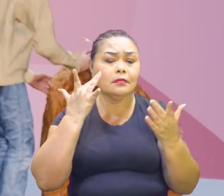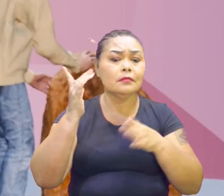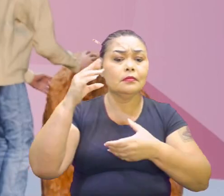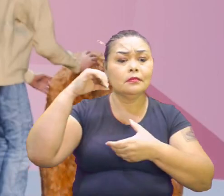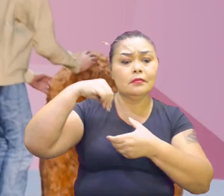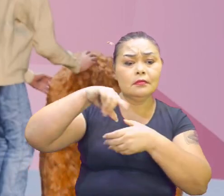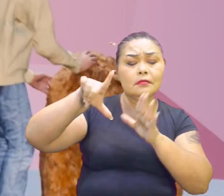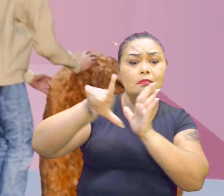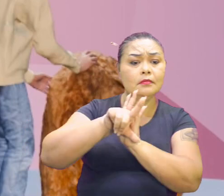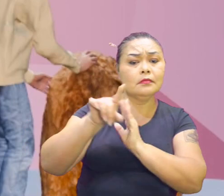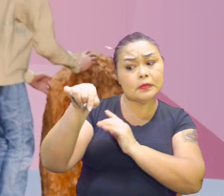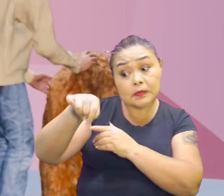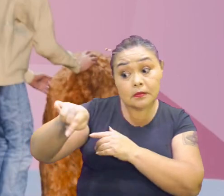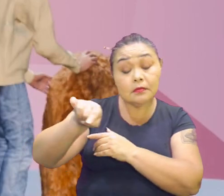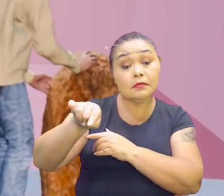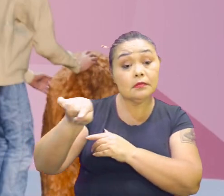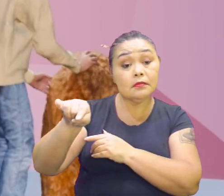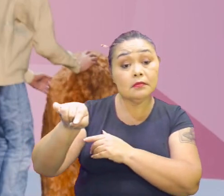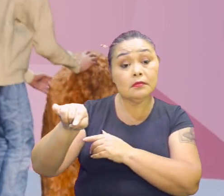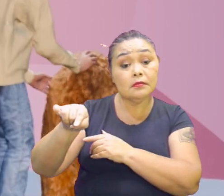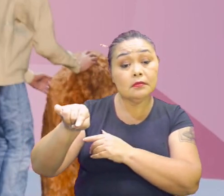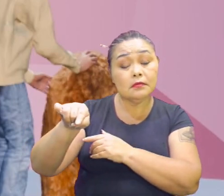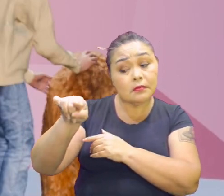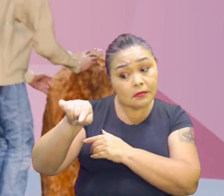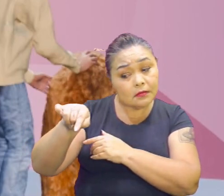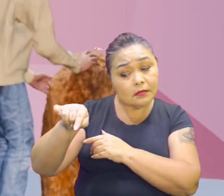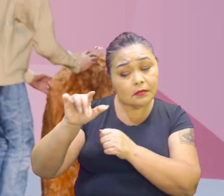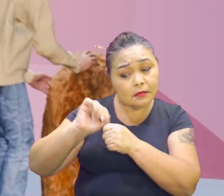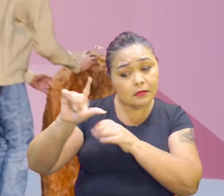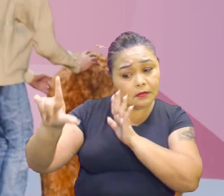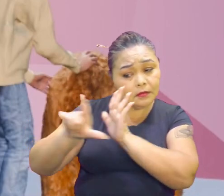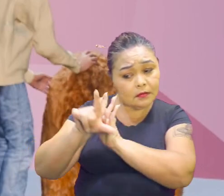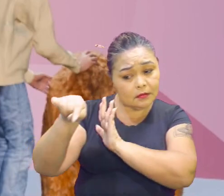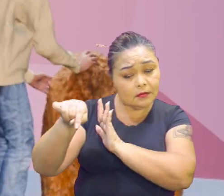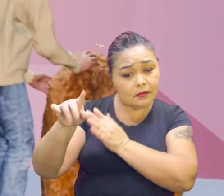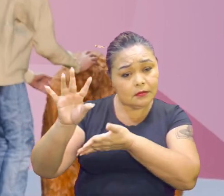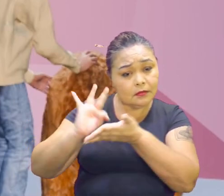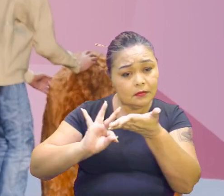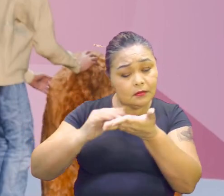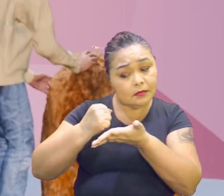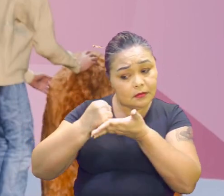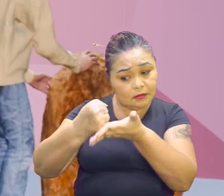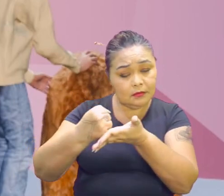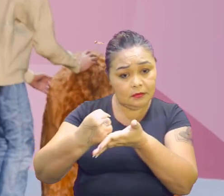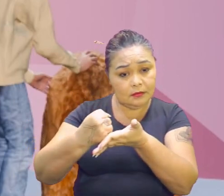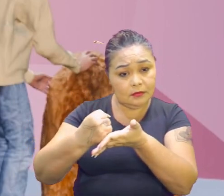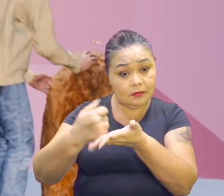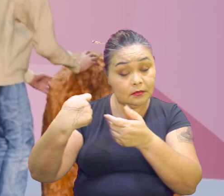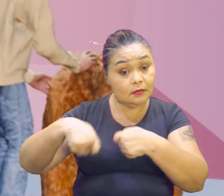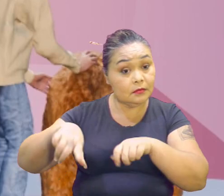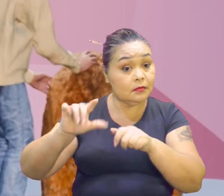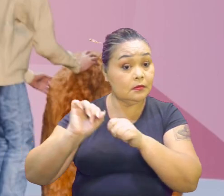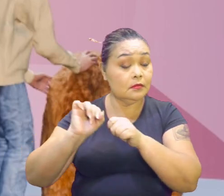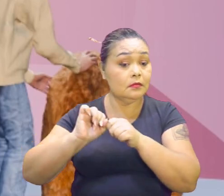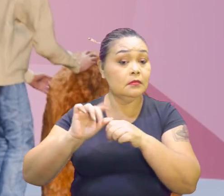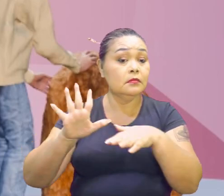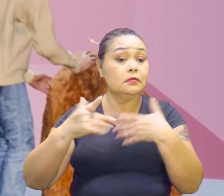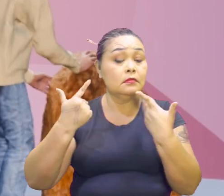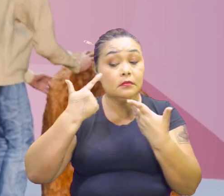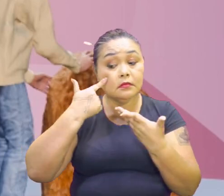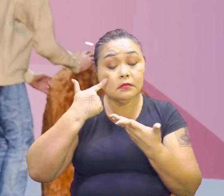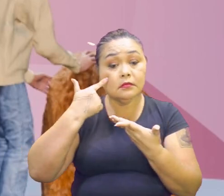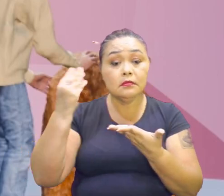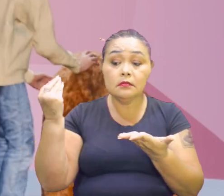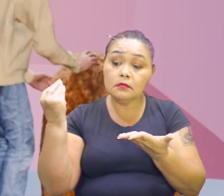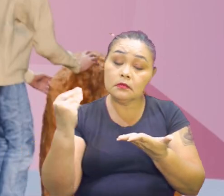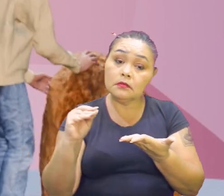legislação, mas às vezes, Amadinho, tá lá. Tem uma citação da legislação no próprio texto de apoio. Não é necessário você cita